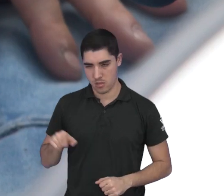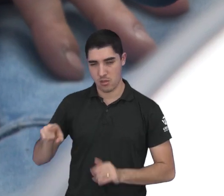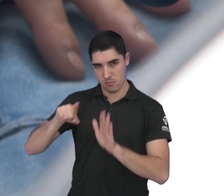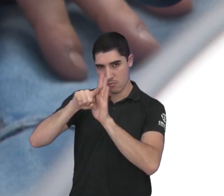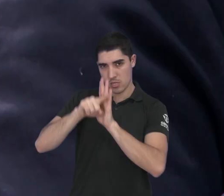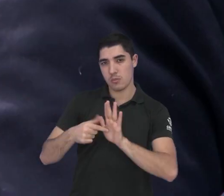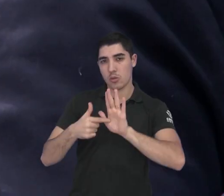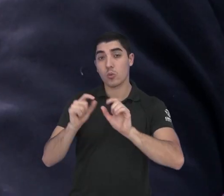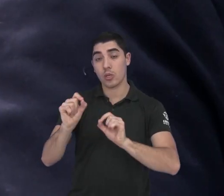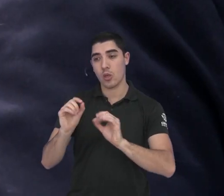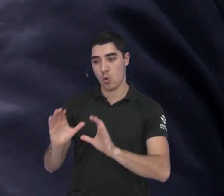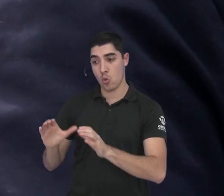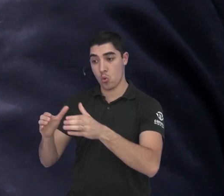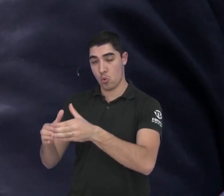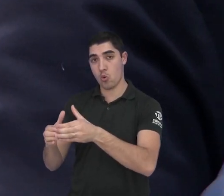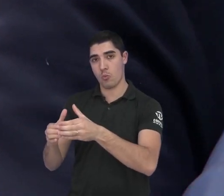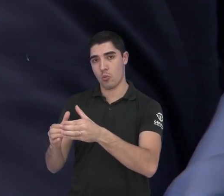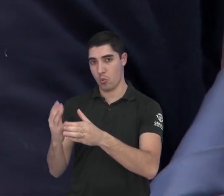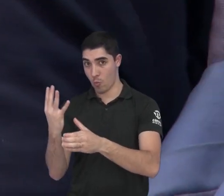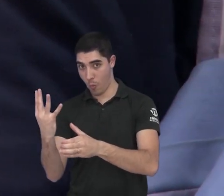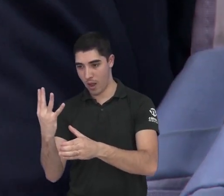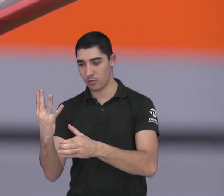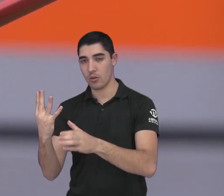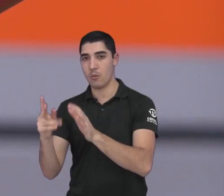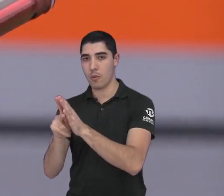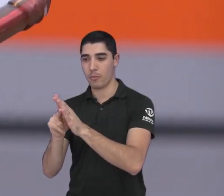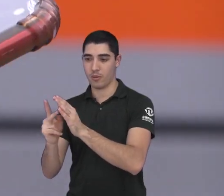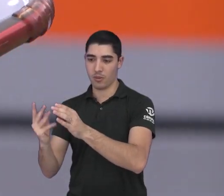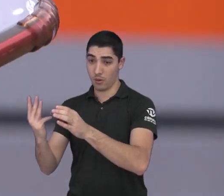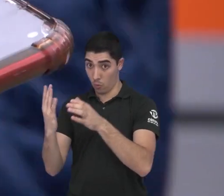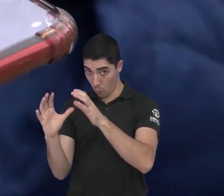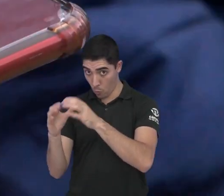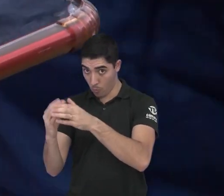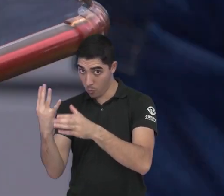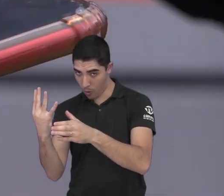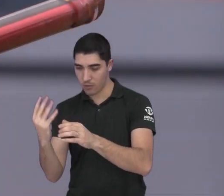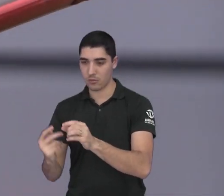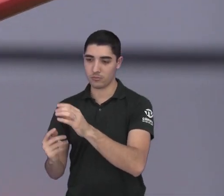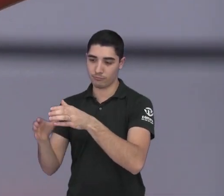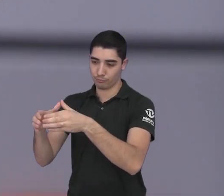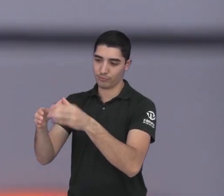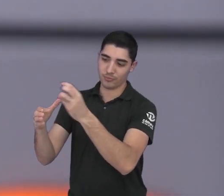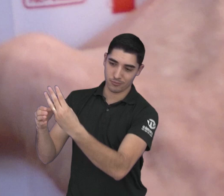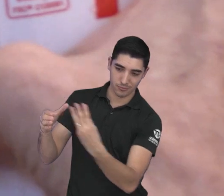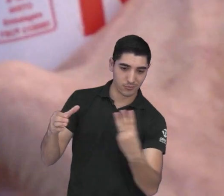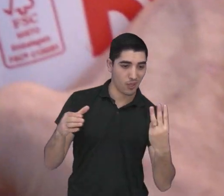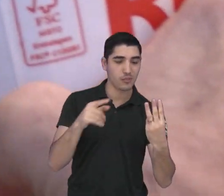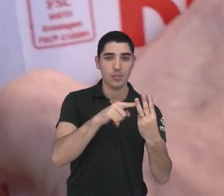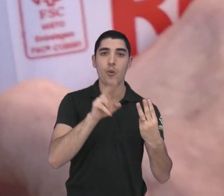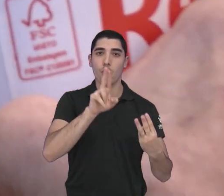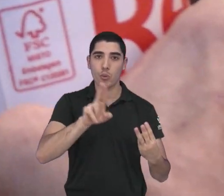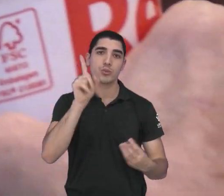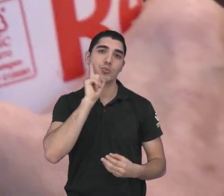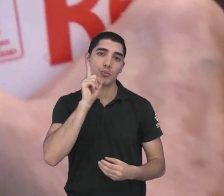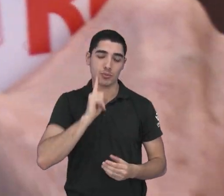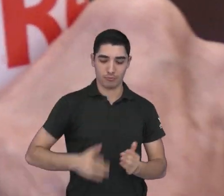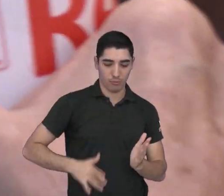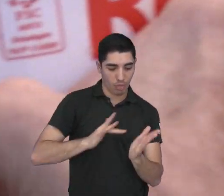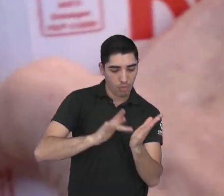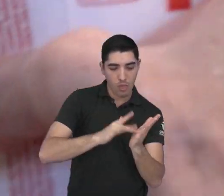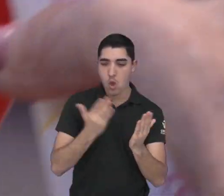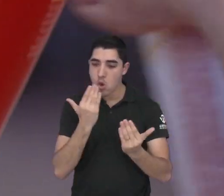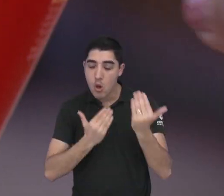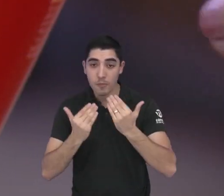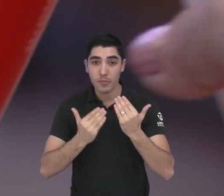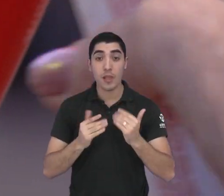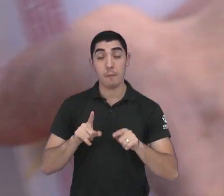com a pesquisa, 3 a cada 4 pessoas usam telas mais de 2 horas por dia. Na lista dos maiores aliados